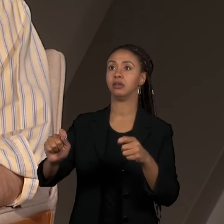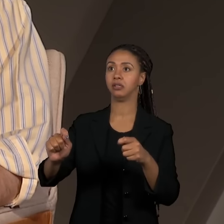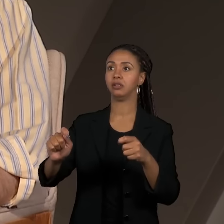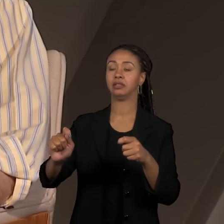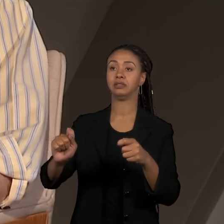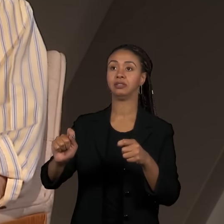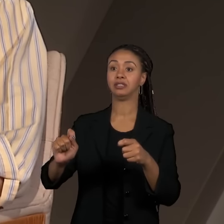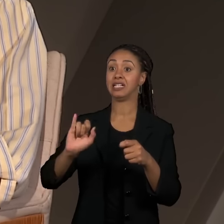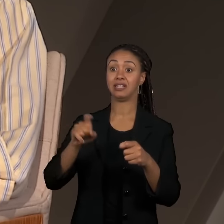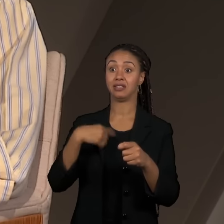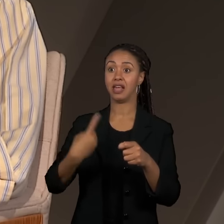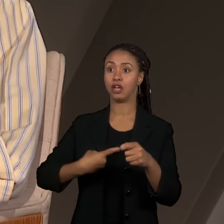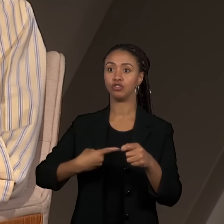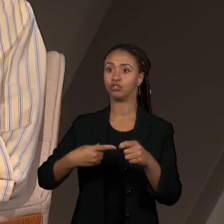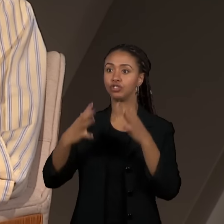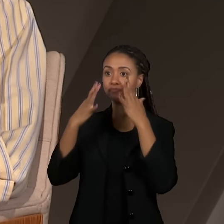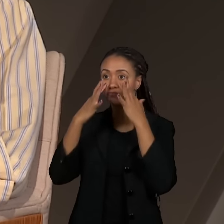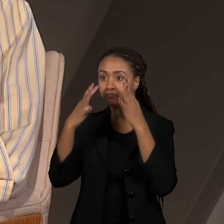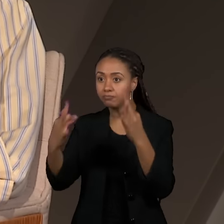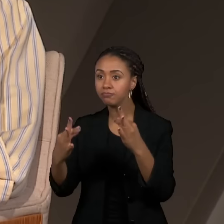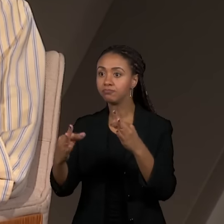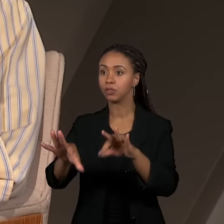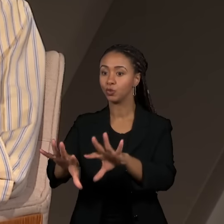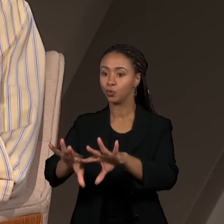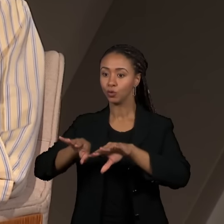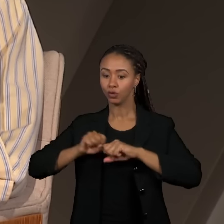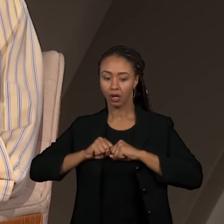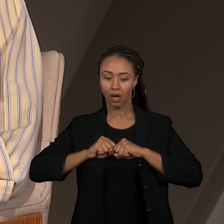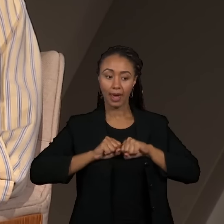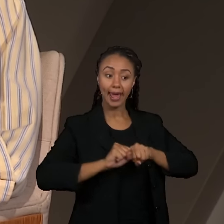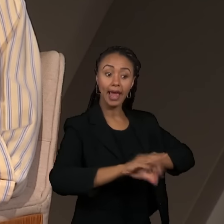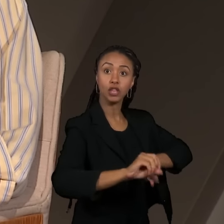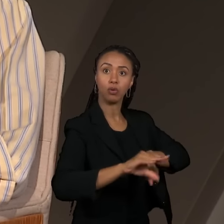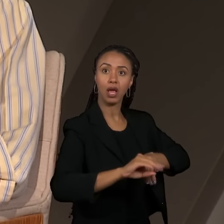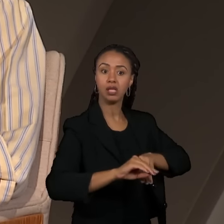eh E como que ela pode ajudar a educação né